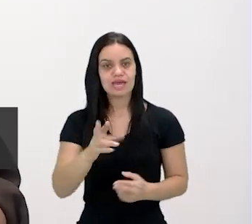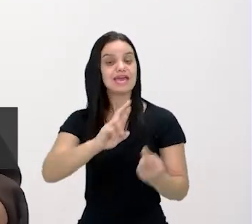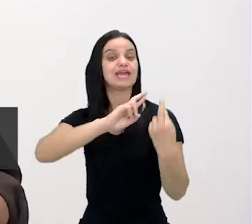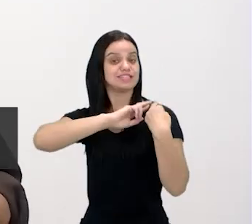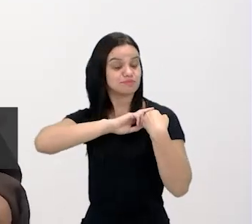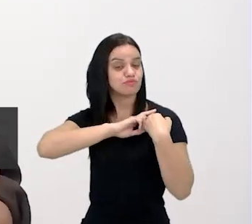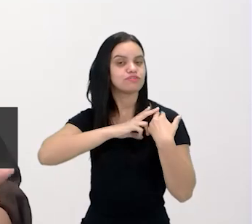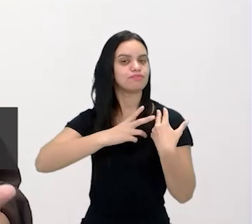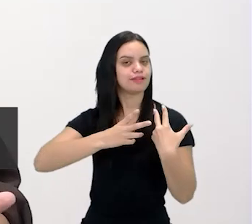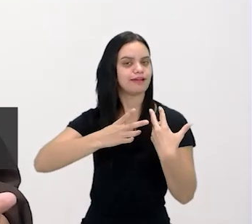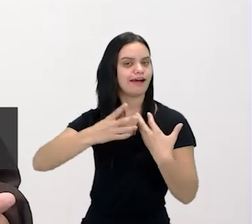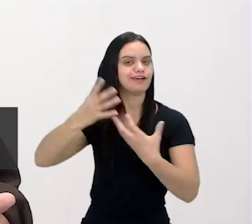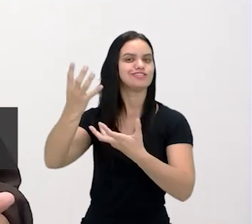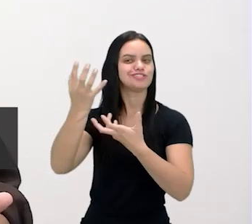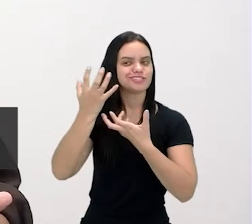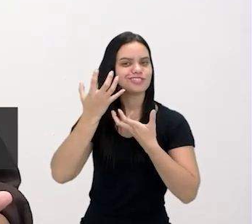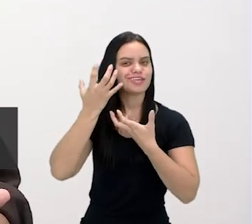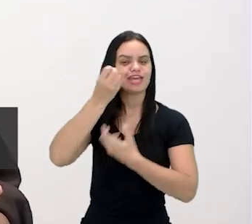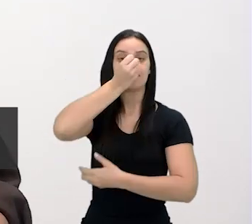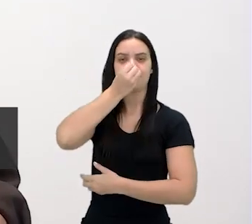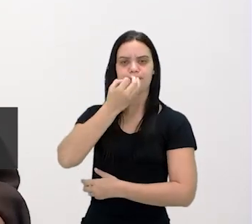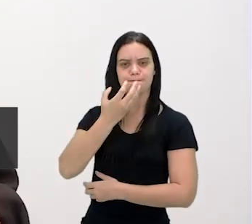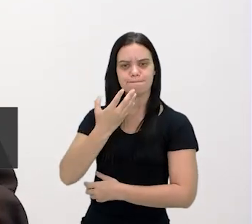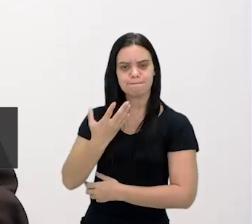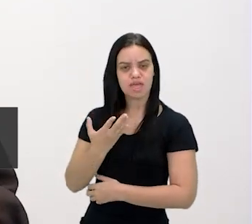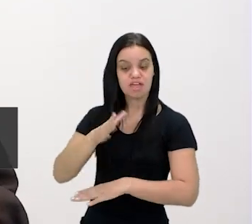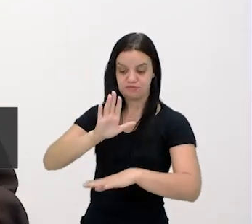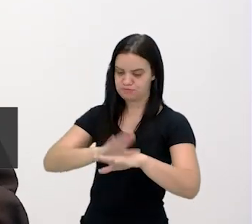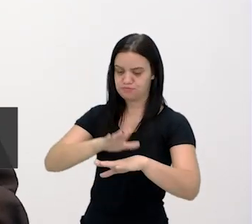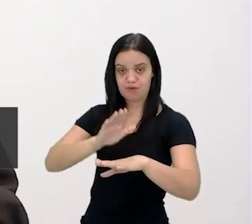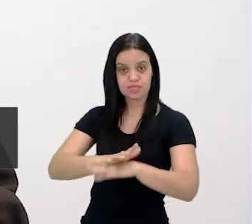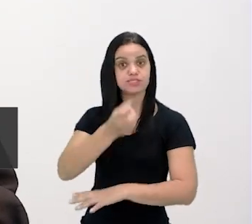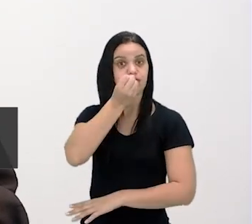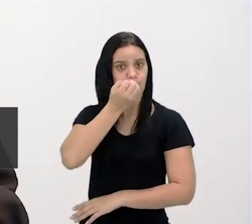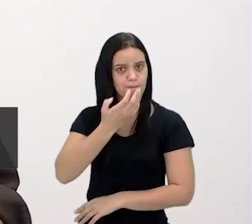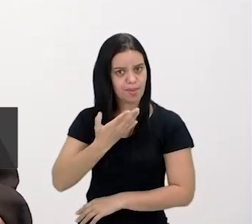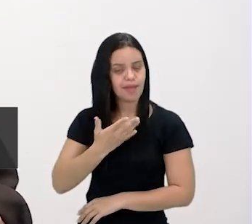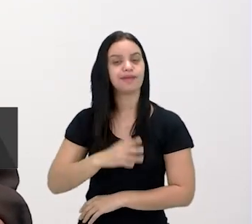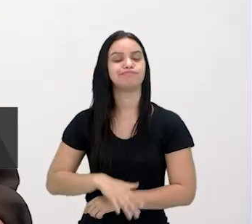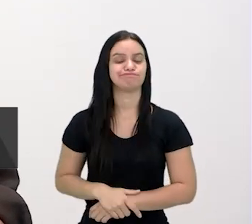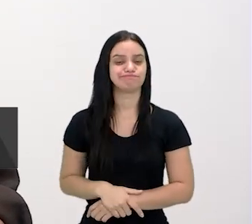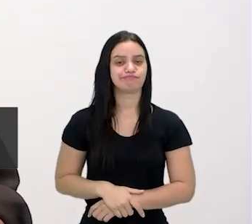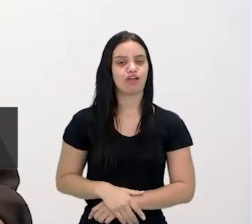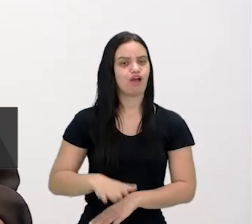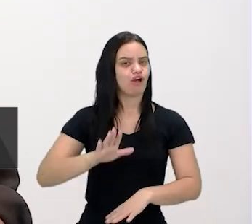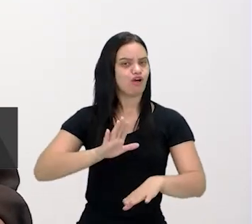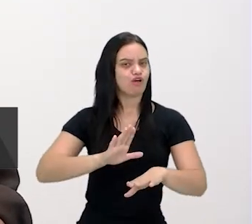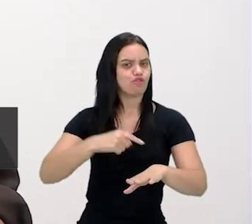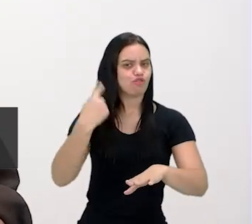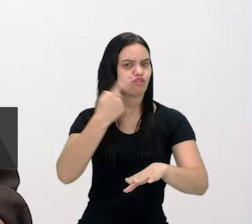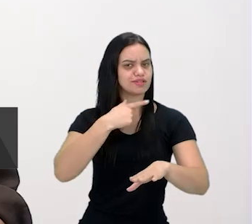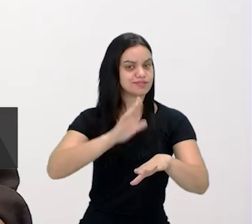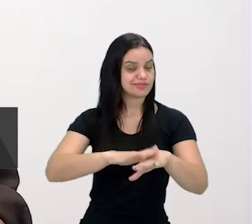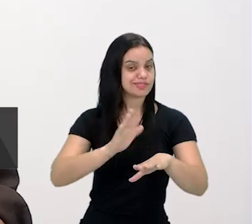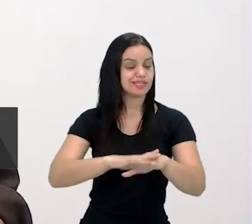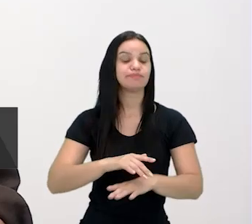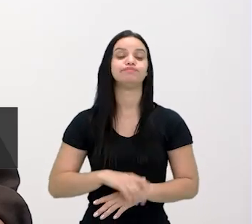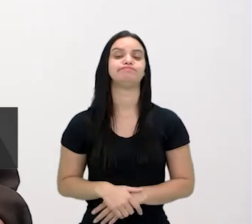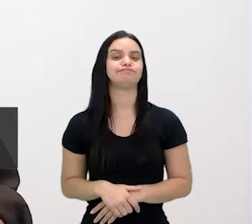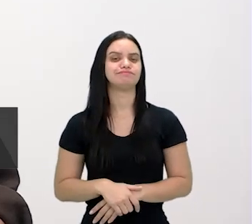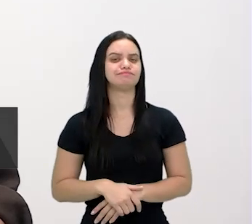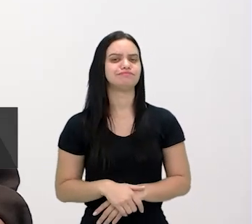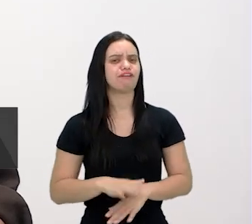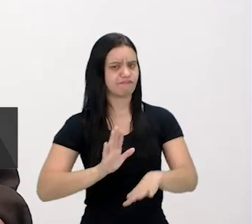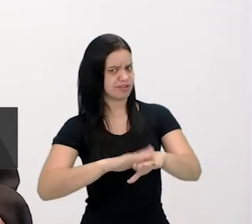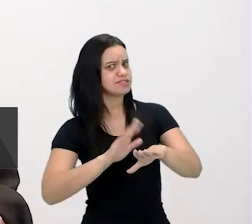o querer estar bem, o fazer estar bem. Nós fazemos isso nas nossas relações? Será que